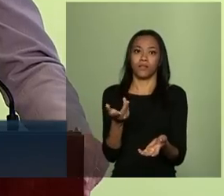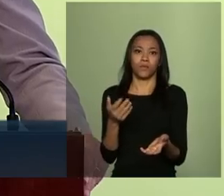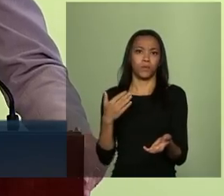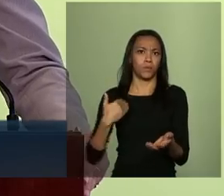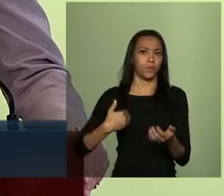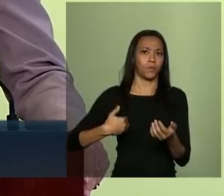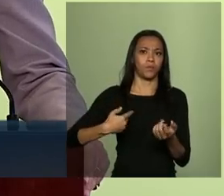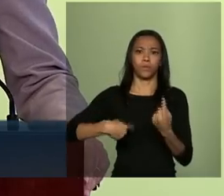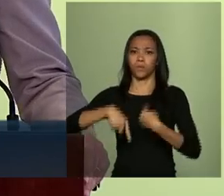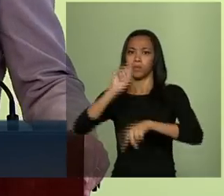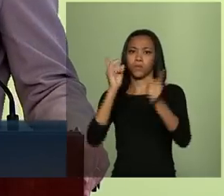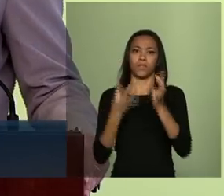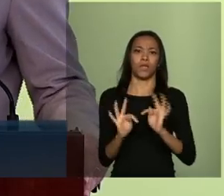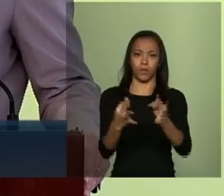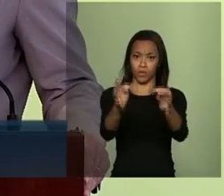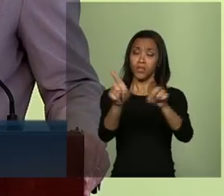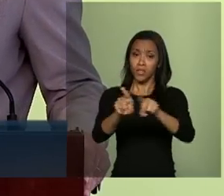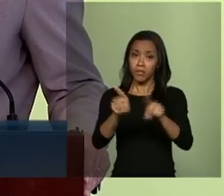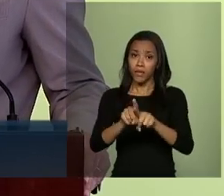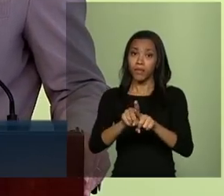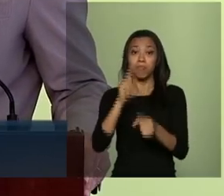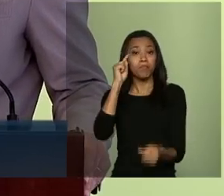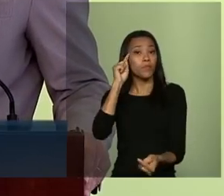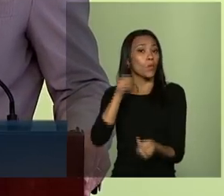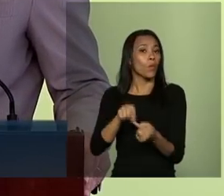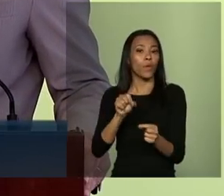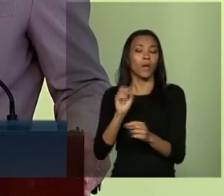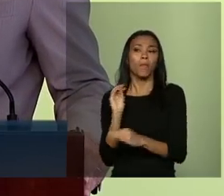e de proteção do meio ambiente,